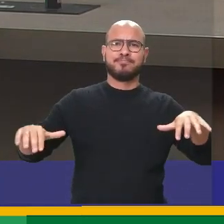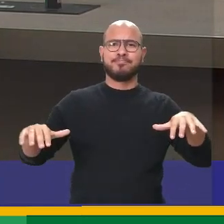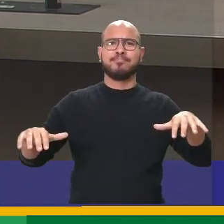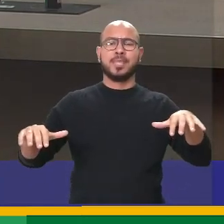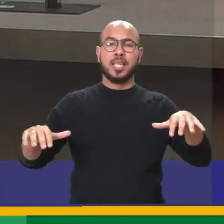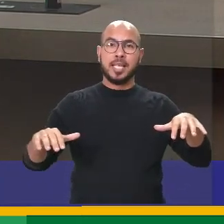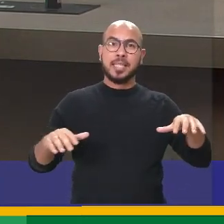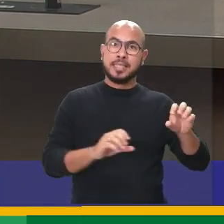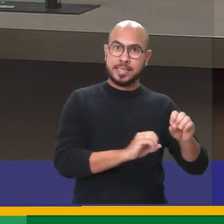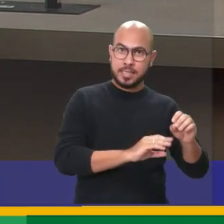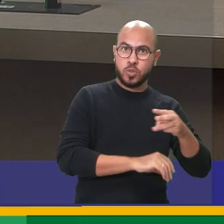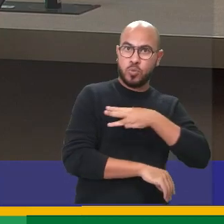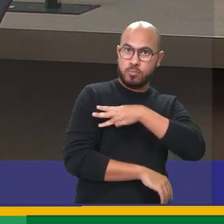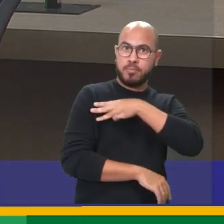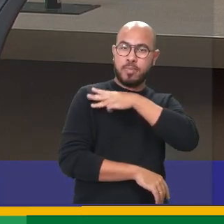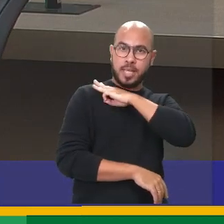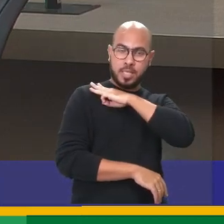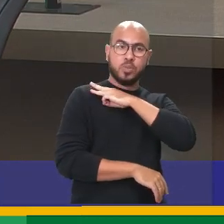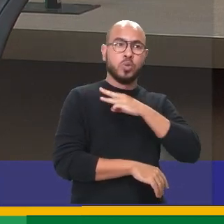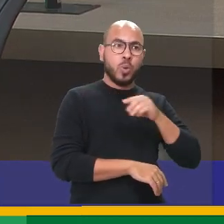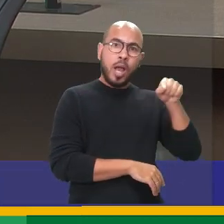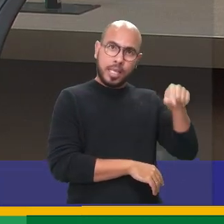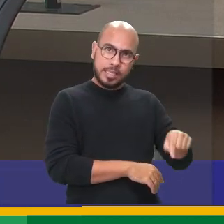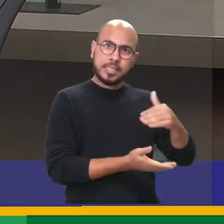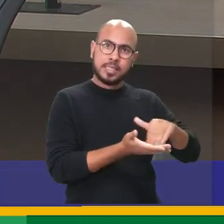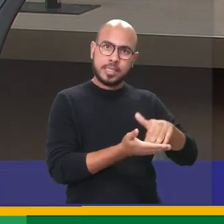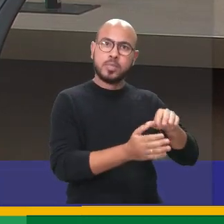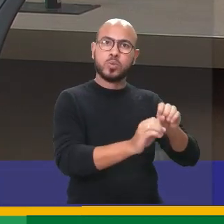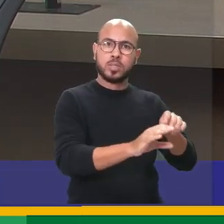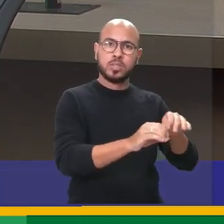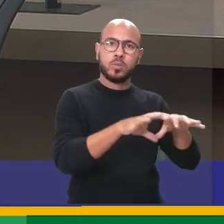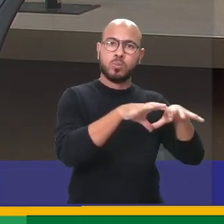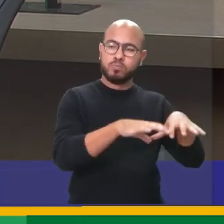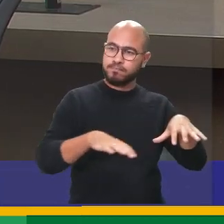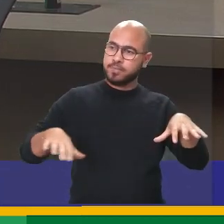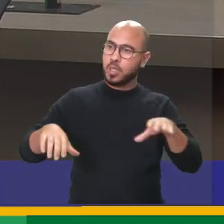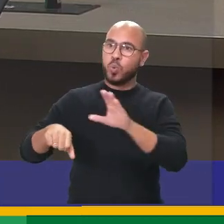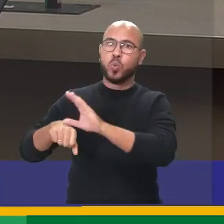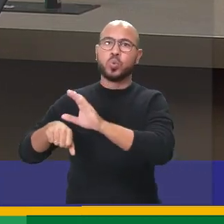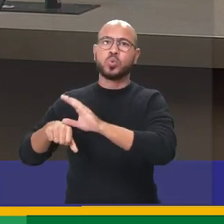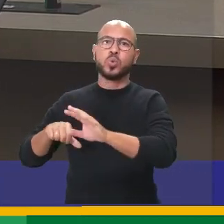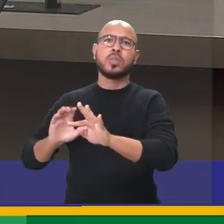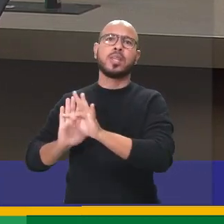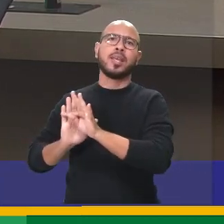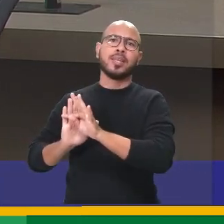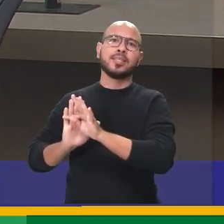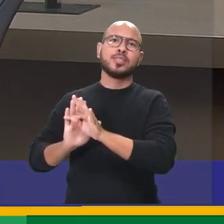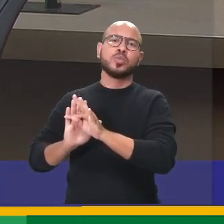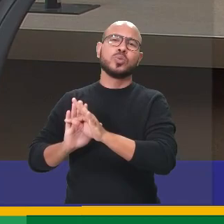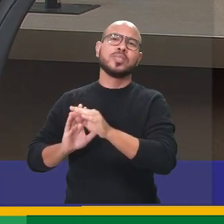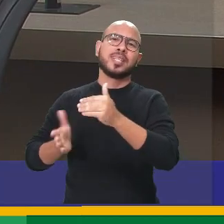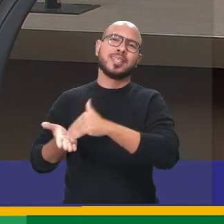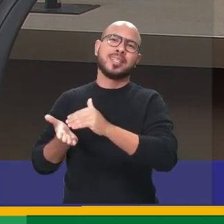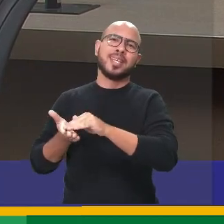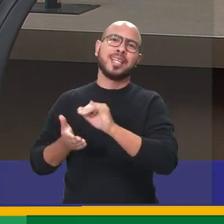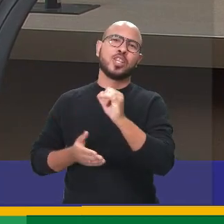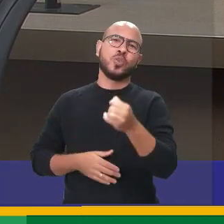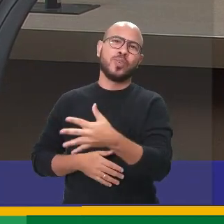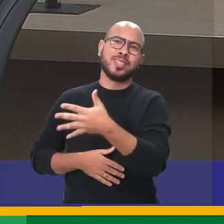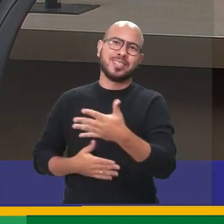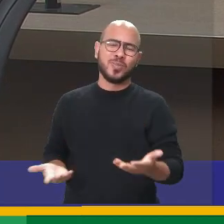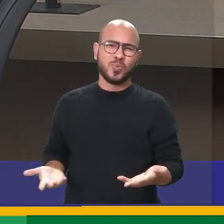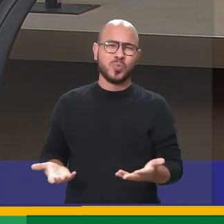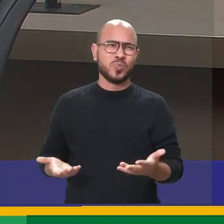o ensino técnico e tecnológico está com a renovado e com a Inovação e nós precisamos juntar porque a bem da verdade ou a gente